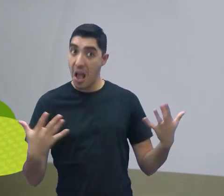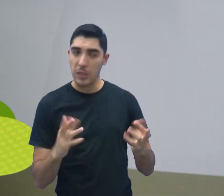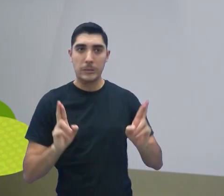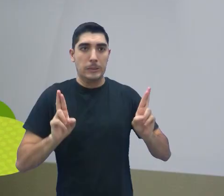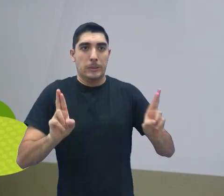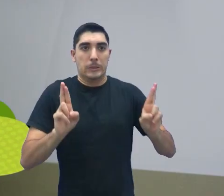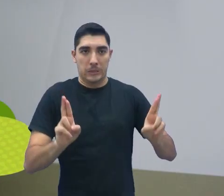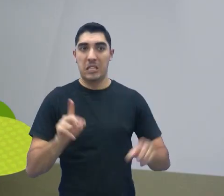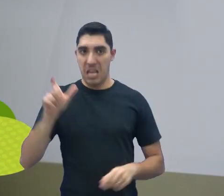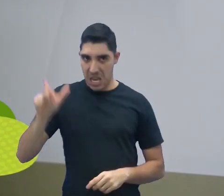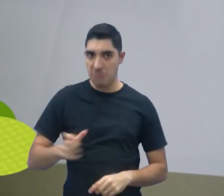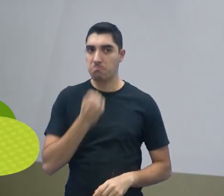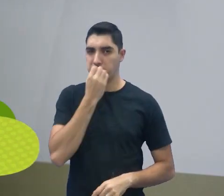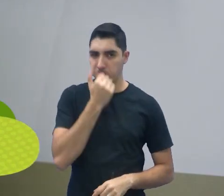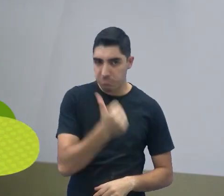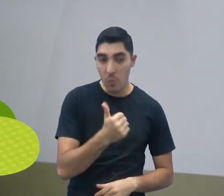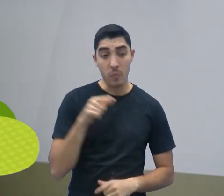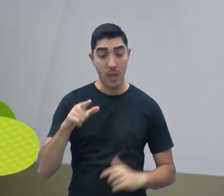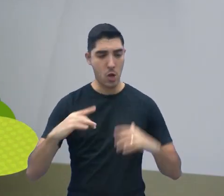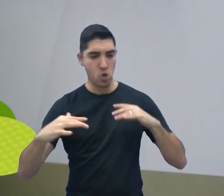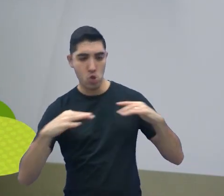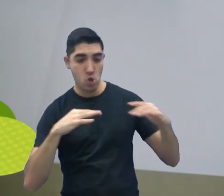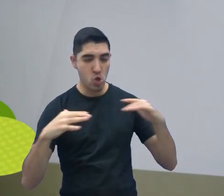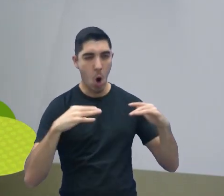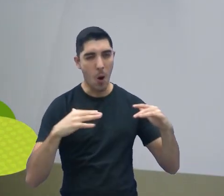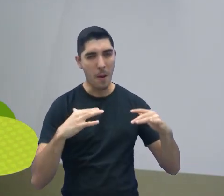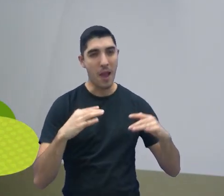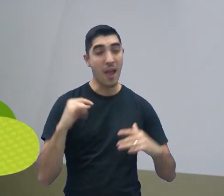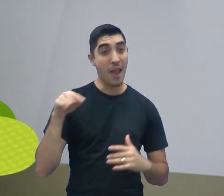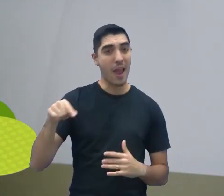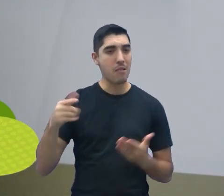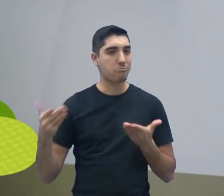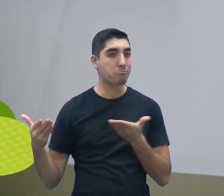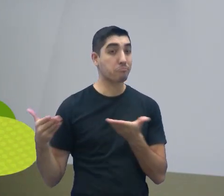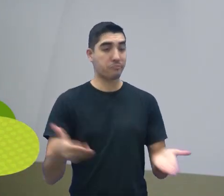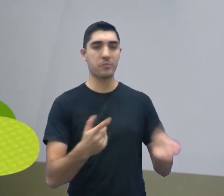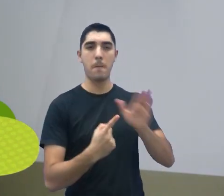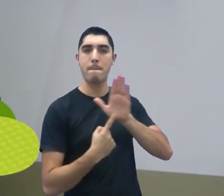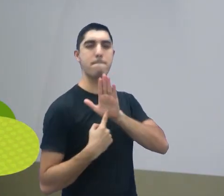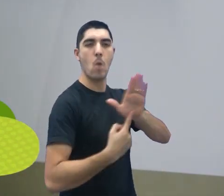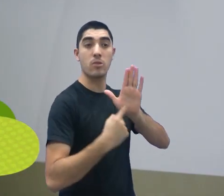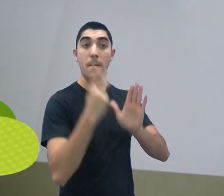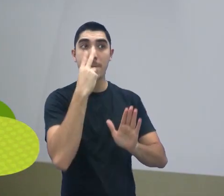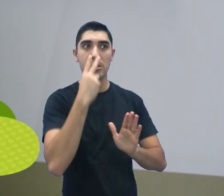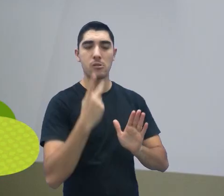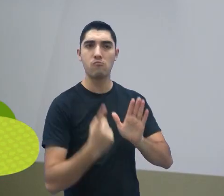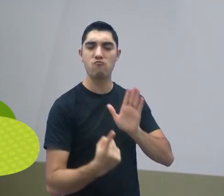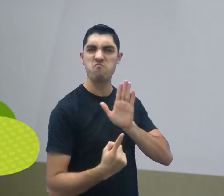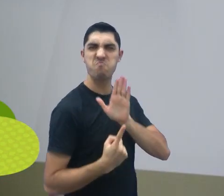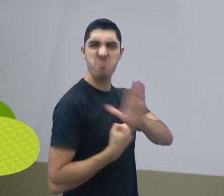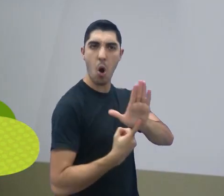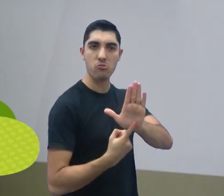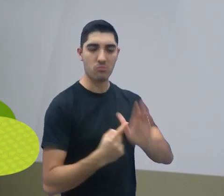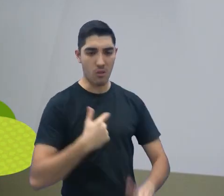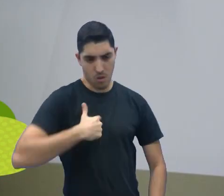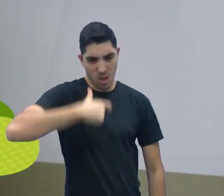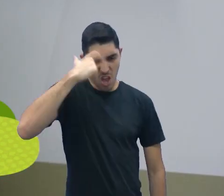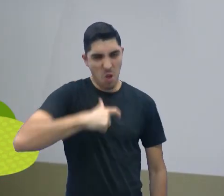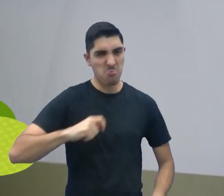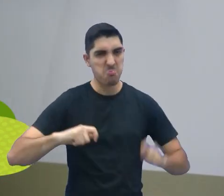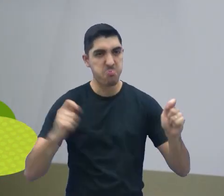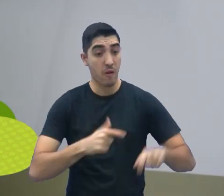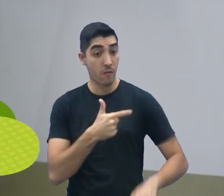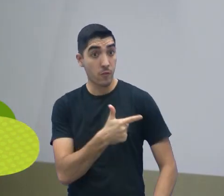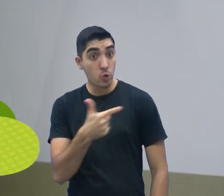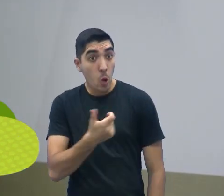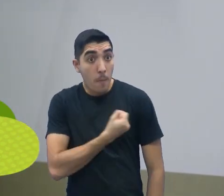por menos. Logo no primeiro jogo, até disse, né, sobre o cartão de visitas, realmente esse cartão de chegada dele no São José, 22 pontos,